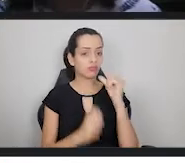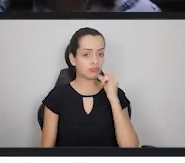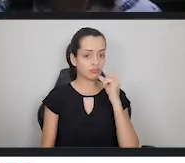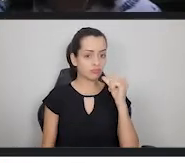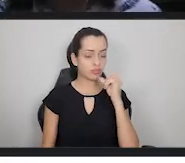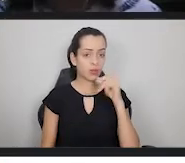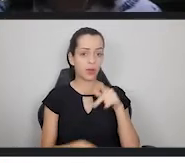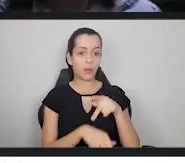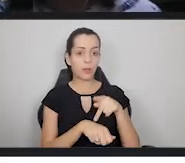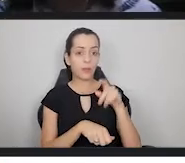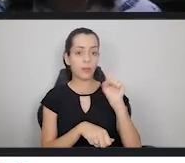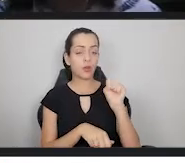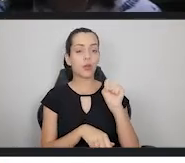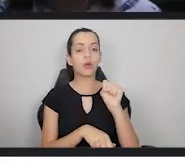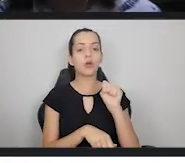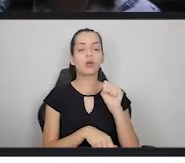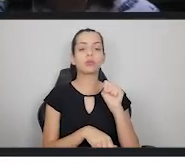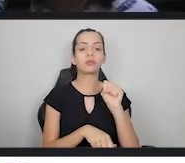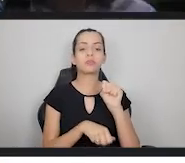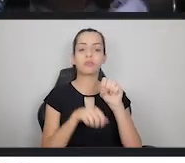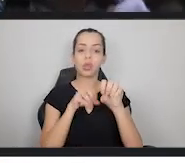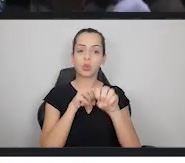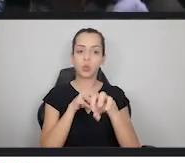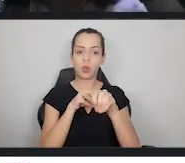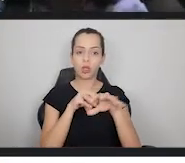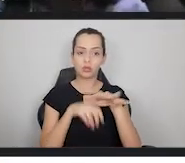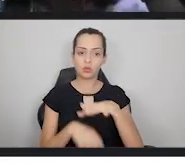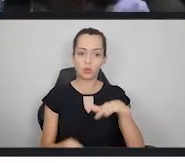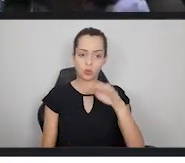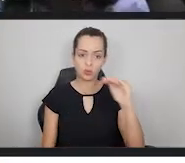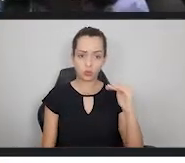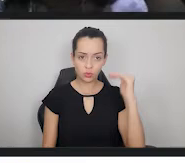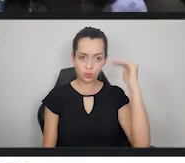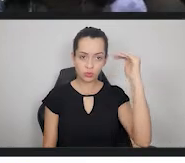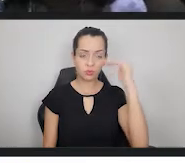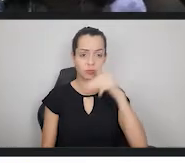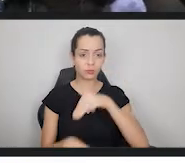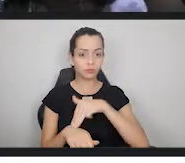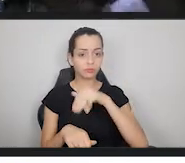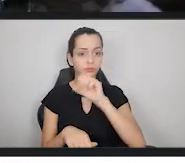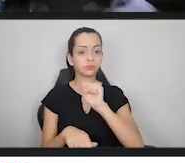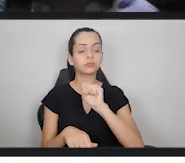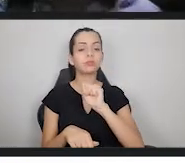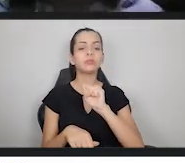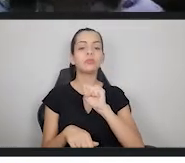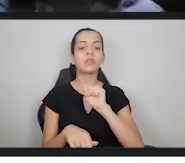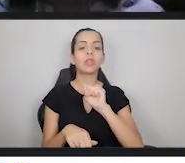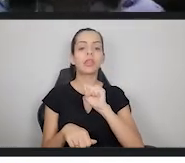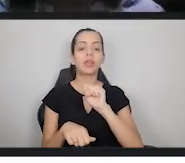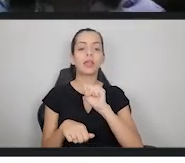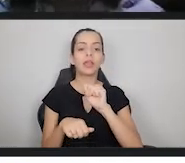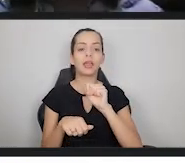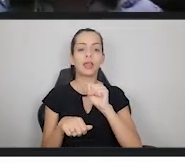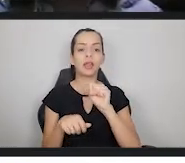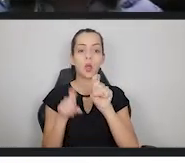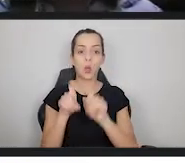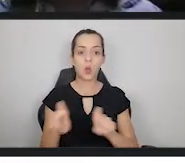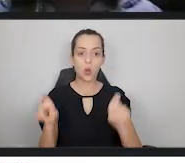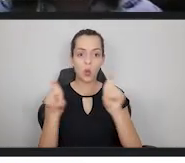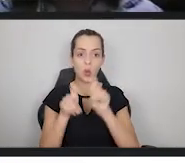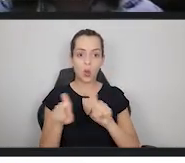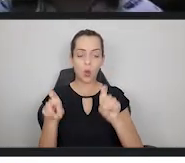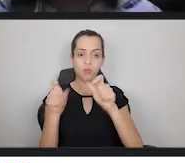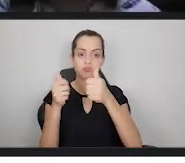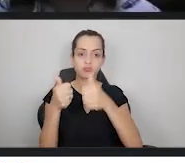docência do ensino superior, mestranda em modelagem computacional e de sistemas pela Unimontes, atuou como